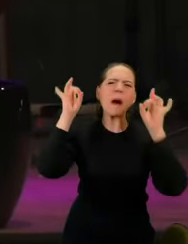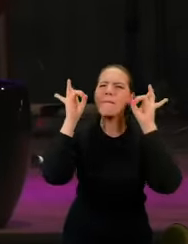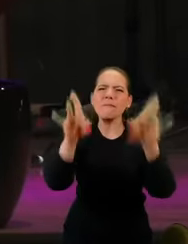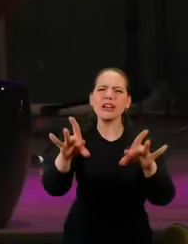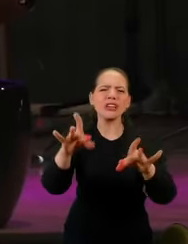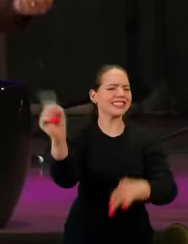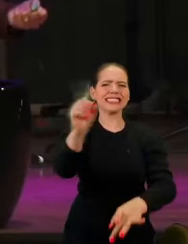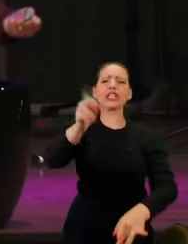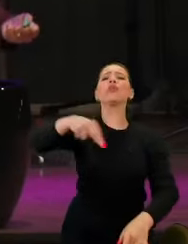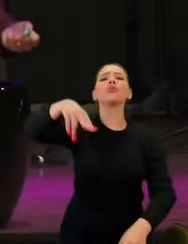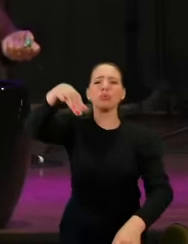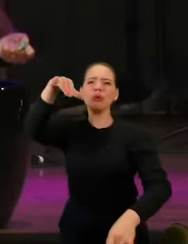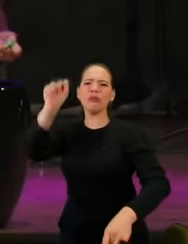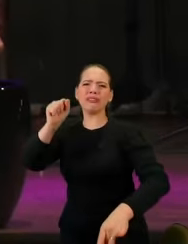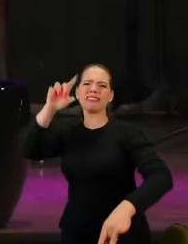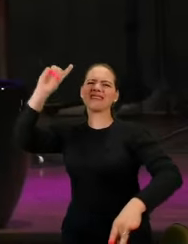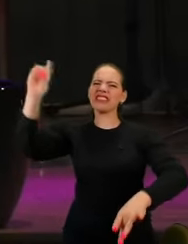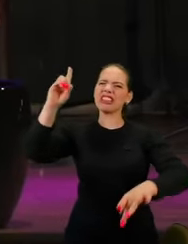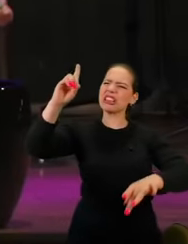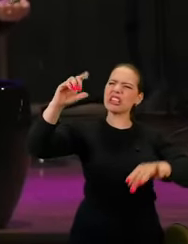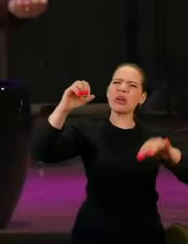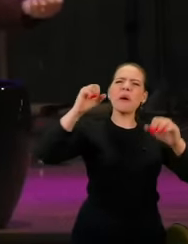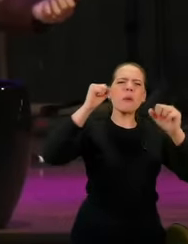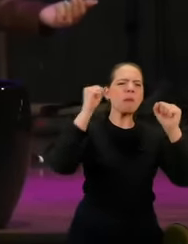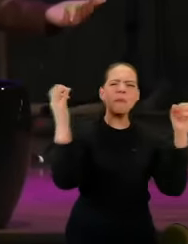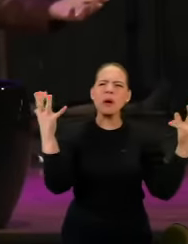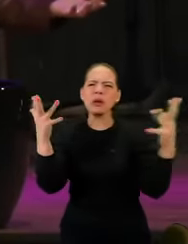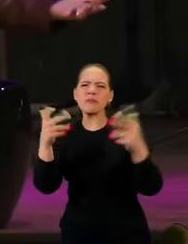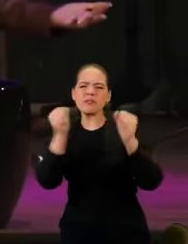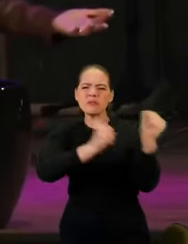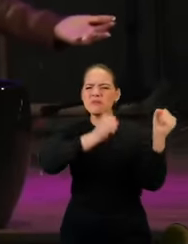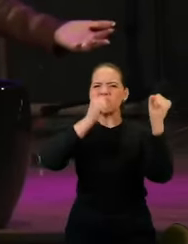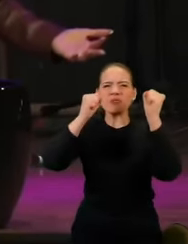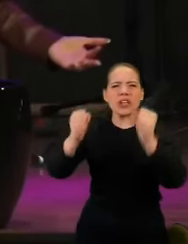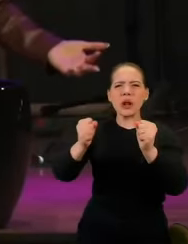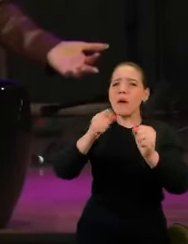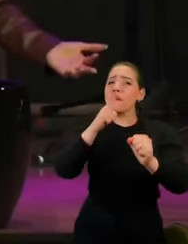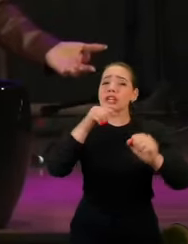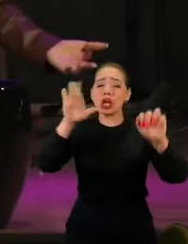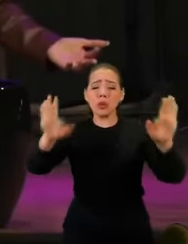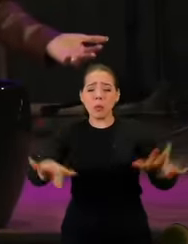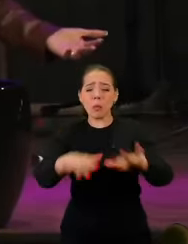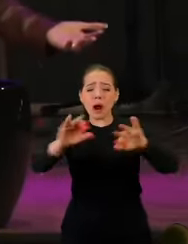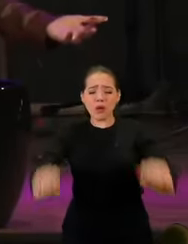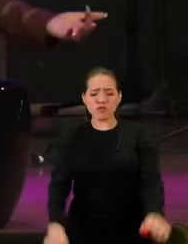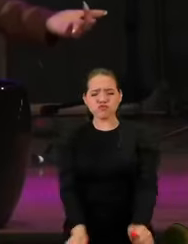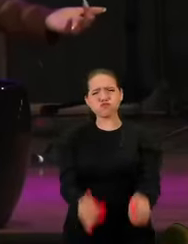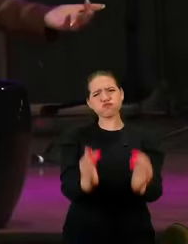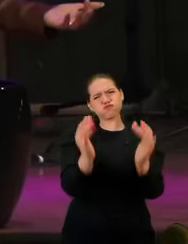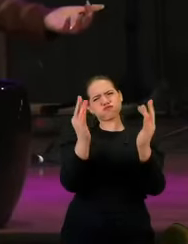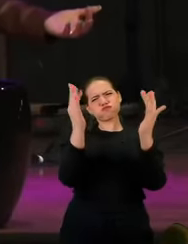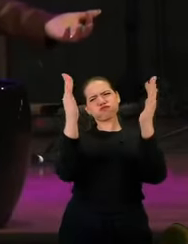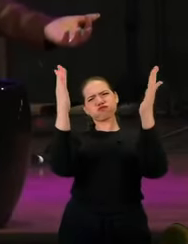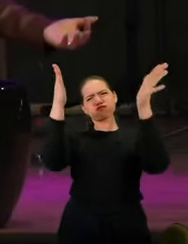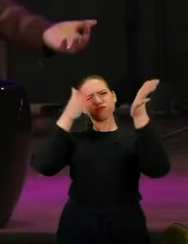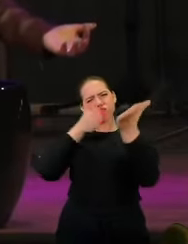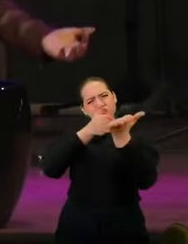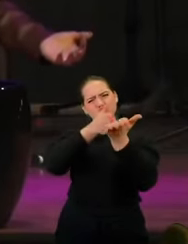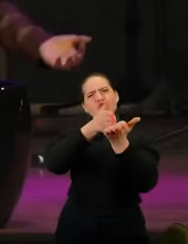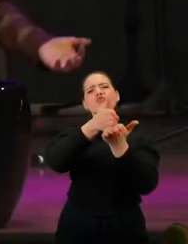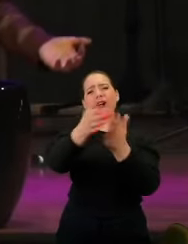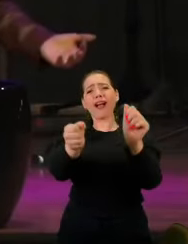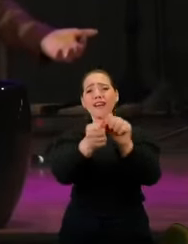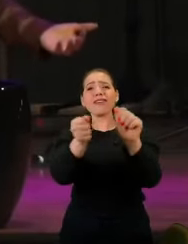que fez caminho no meio do mar, a um Deus que nunca abandonou o seu povo, a um Deus que enviou homens e